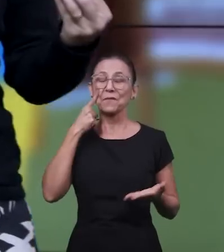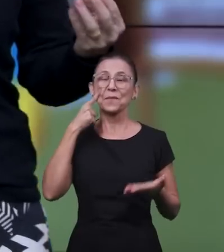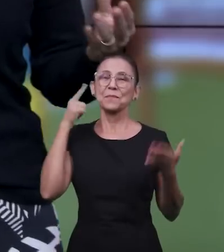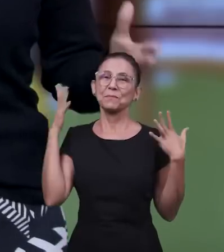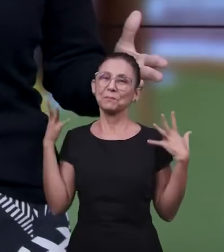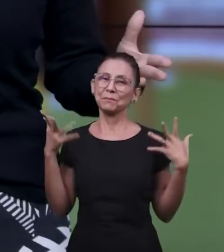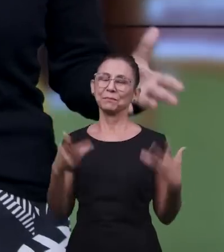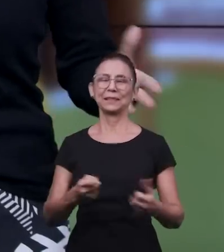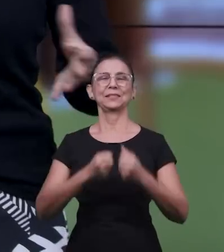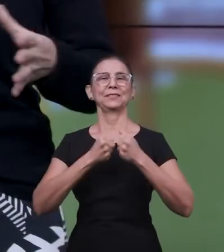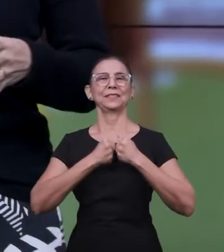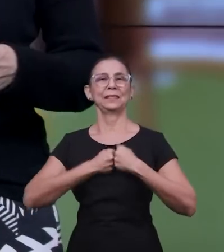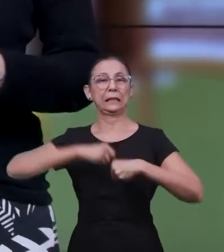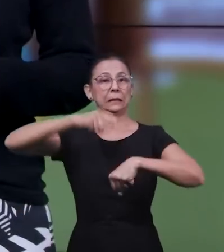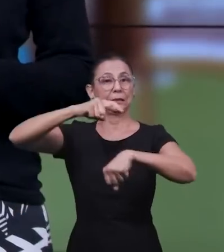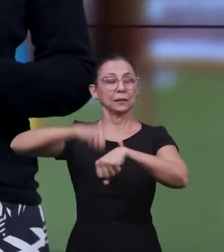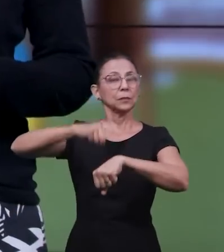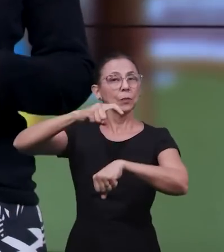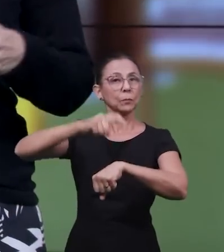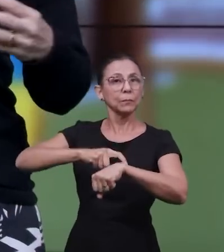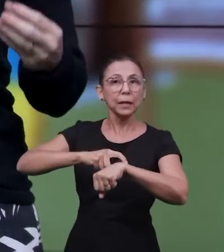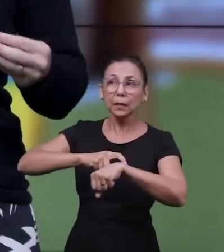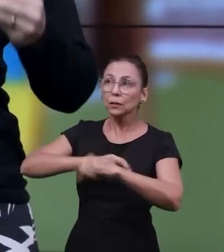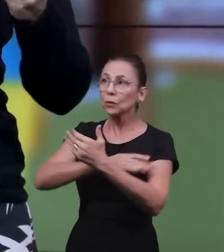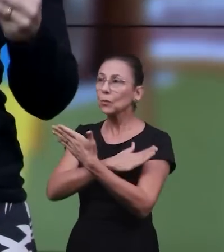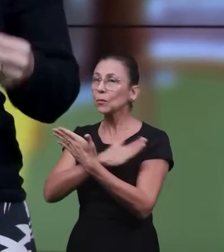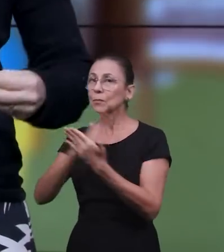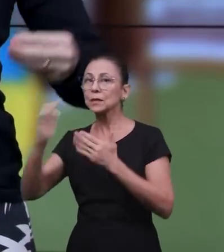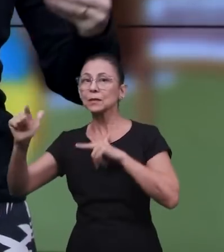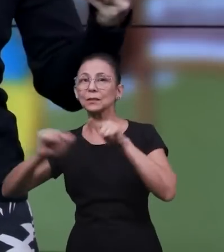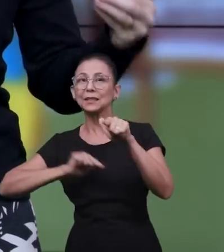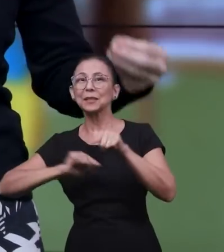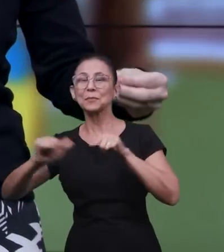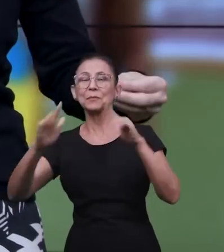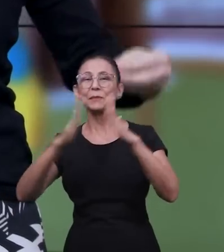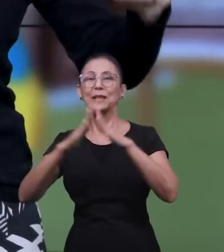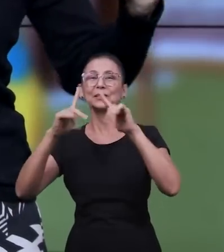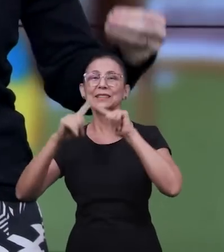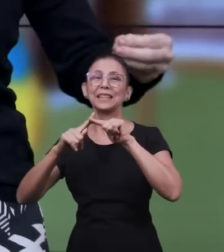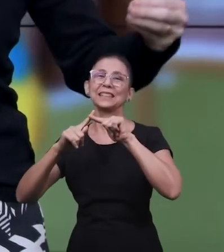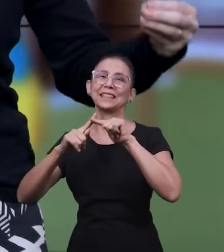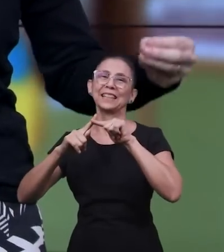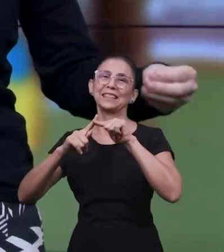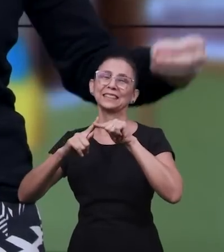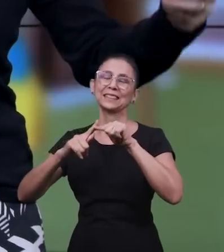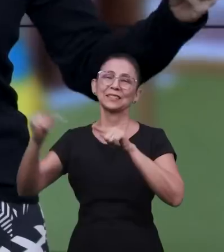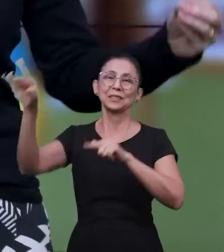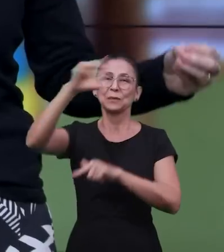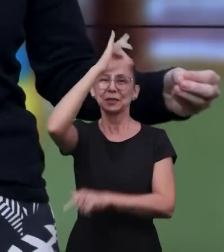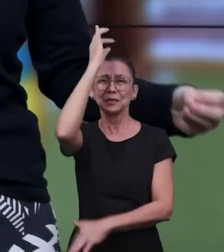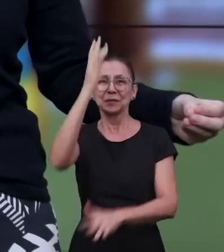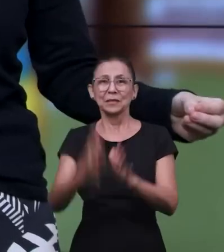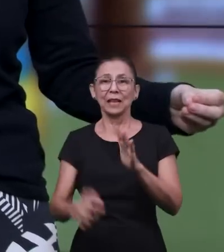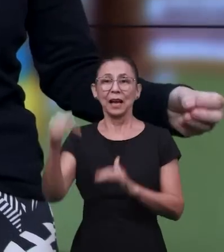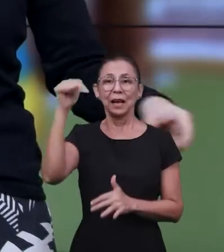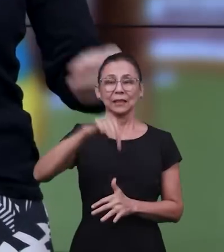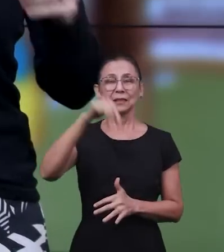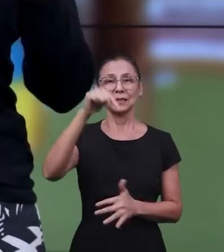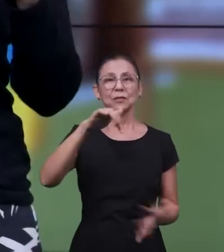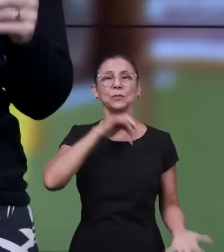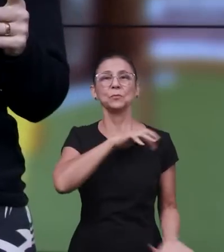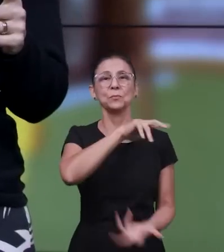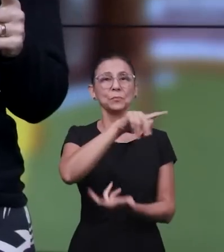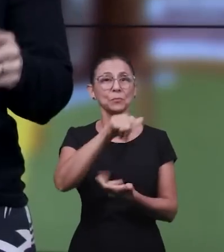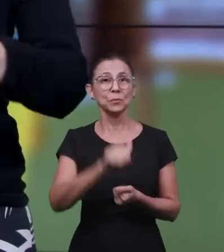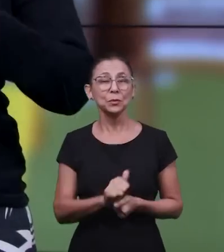Vejam que maravilhoso! Naquele momento, começou o trabalho da igreja cheia do Espírito Santo aqui nesta terra.